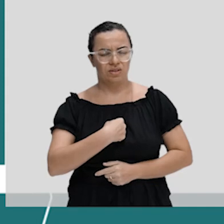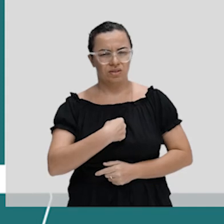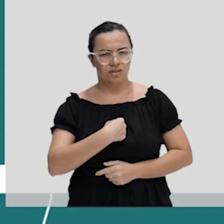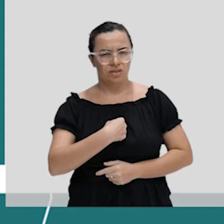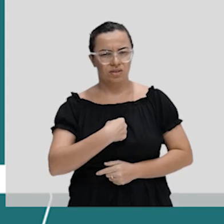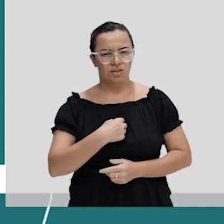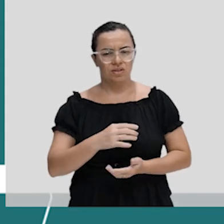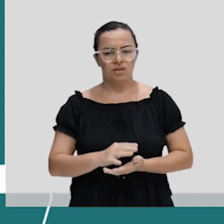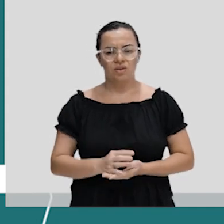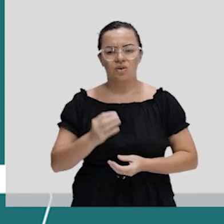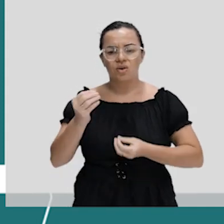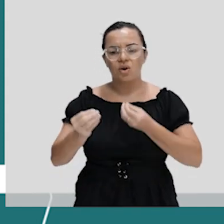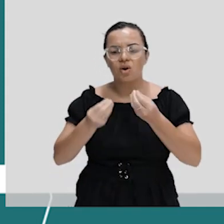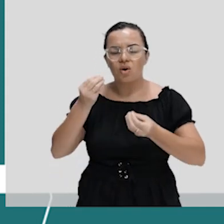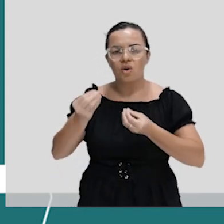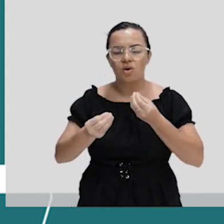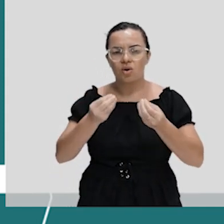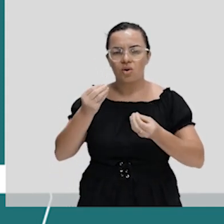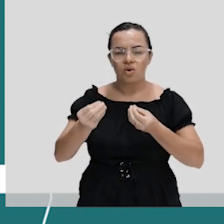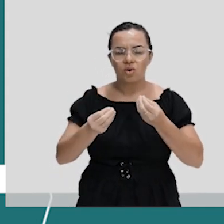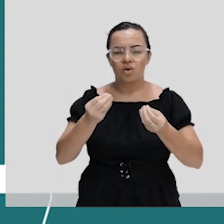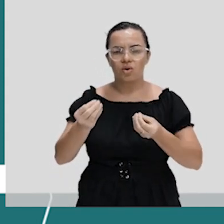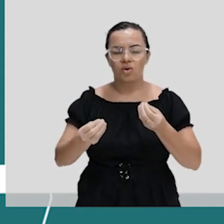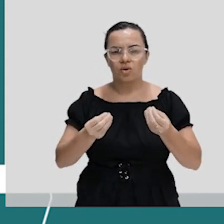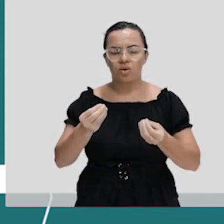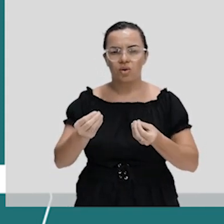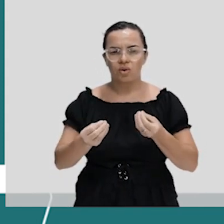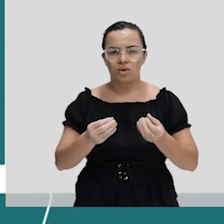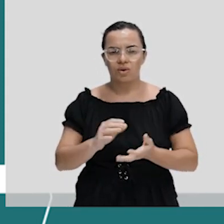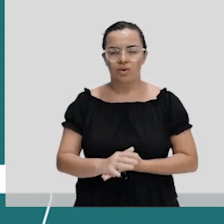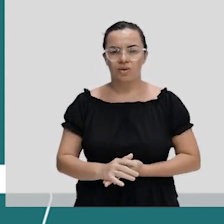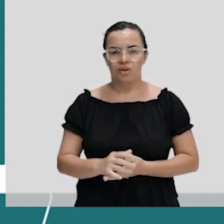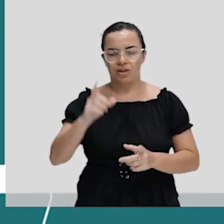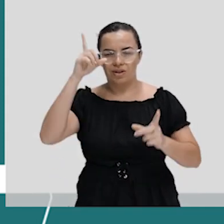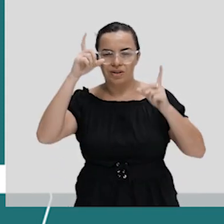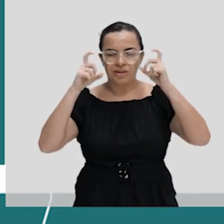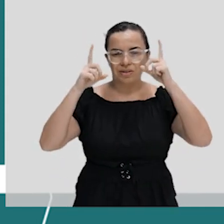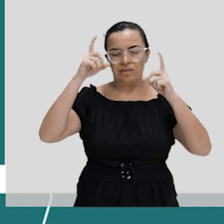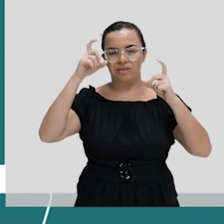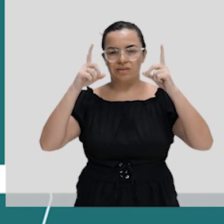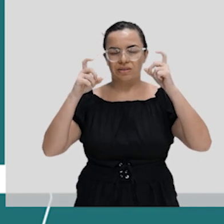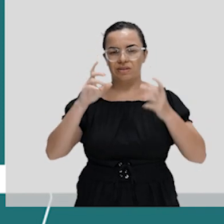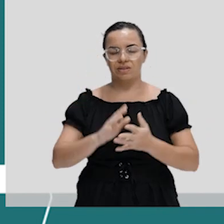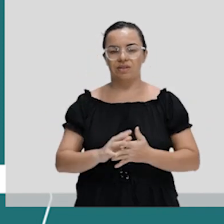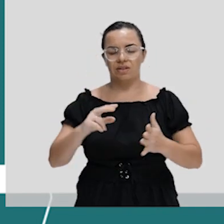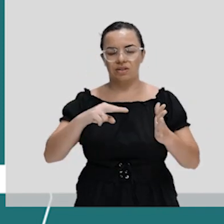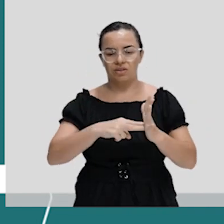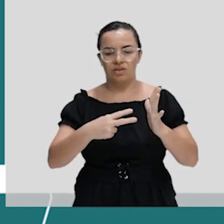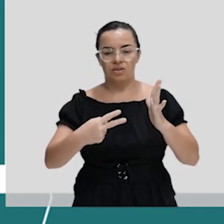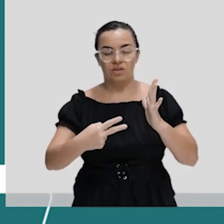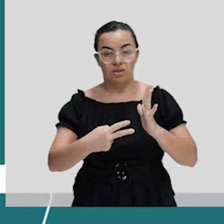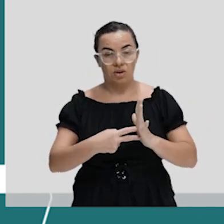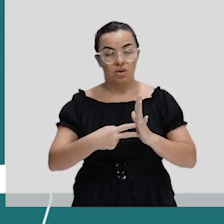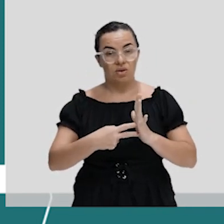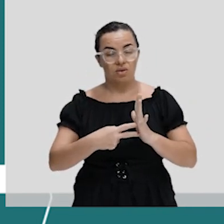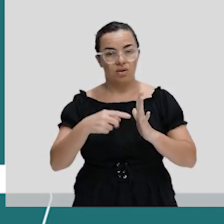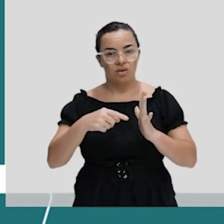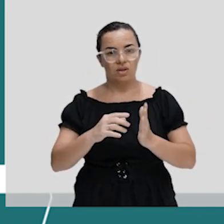rindo de mim pelo fato de eu ter feito essas caras e bocas, significa que você, Chuchu,